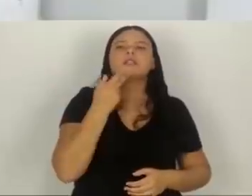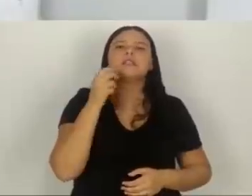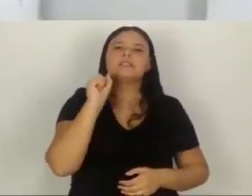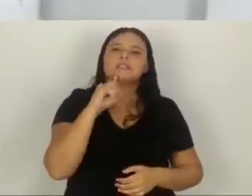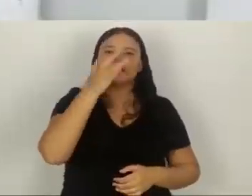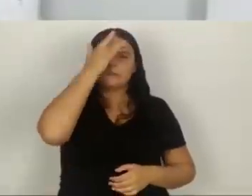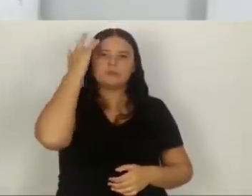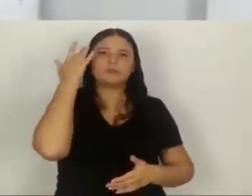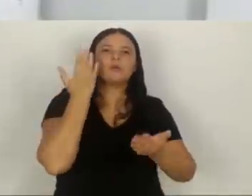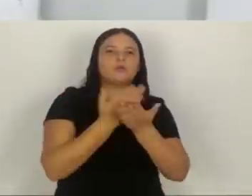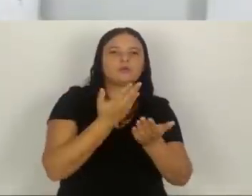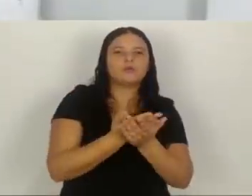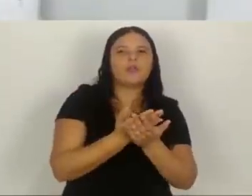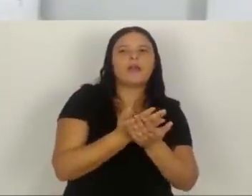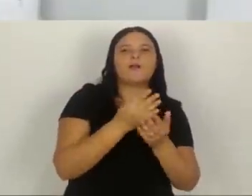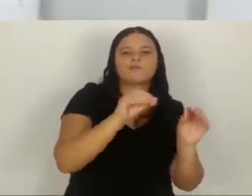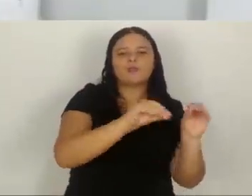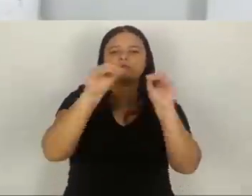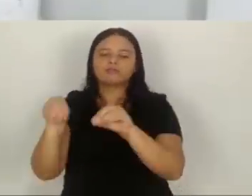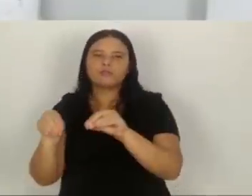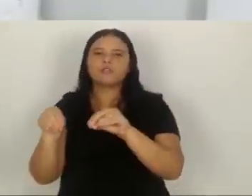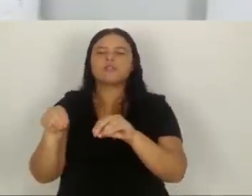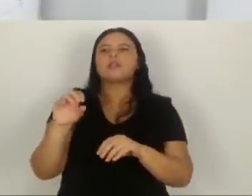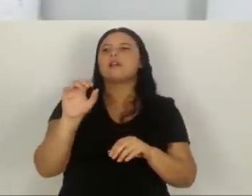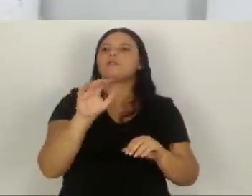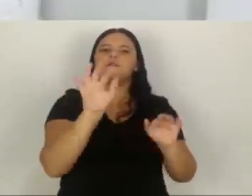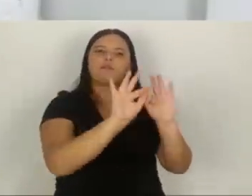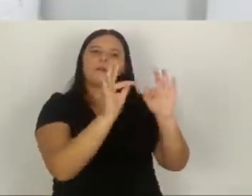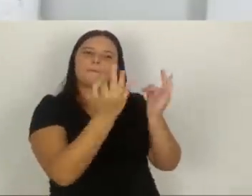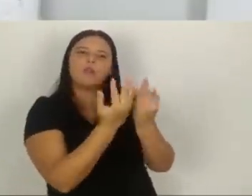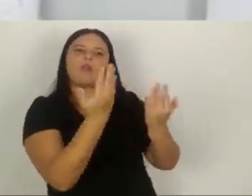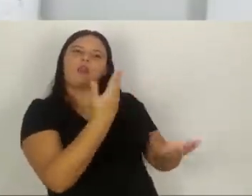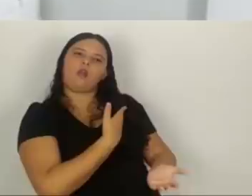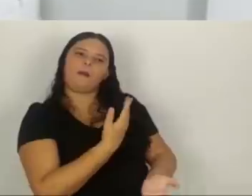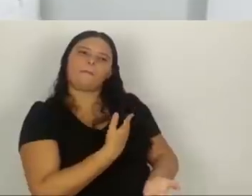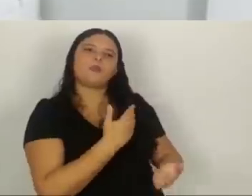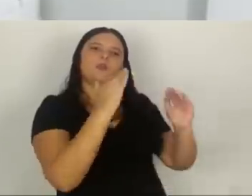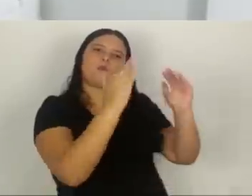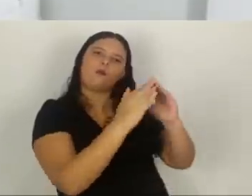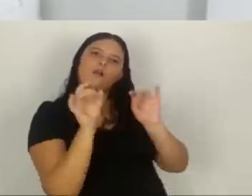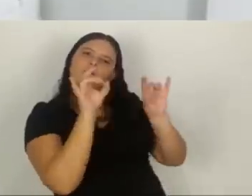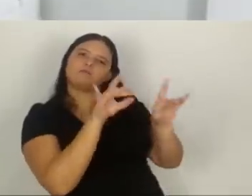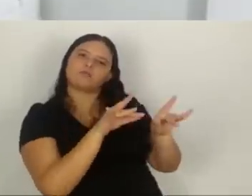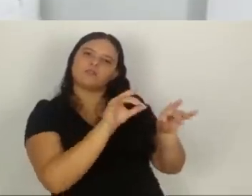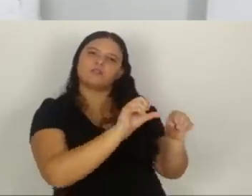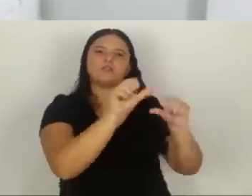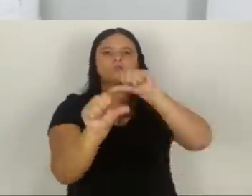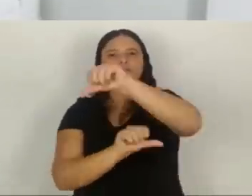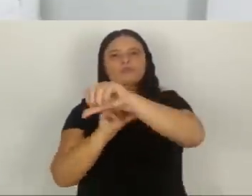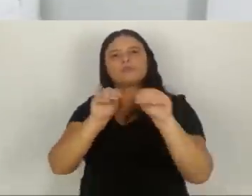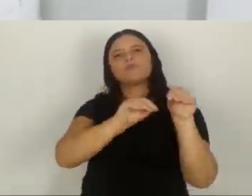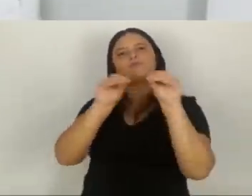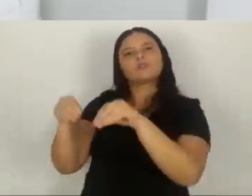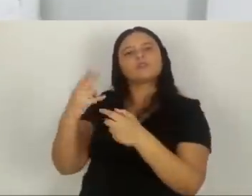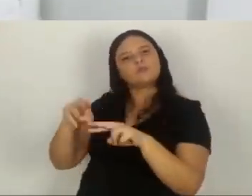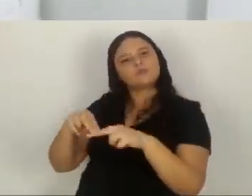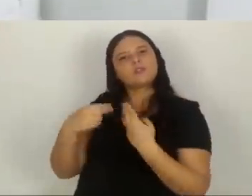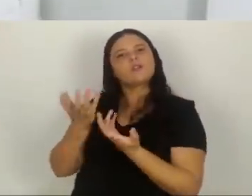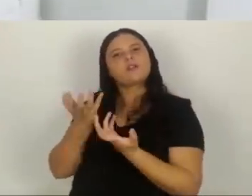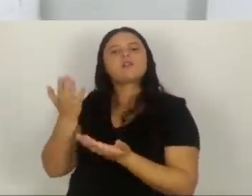para estudar, deixar os pais, a família, amigos e ir embora para estudar. Que conselho a senhora dá para quem é